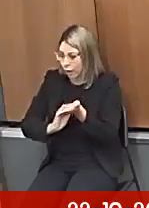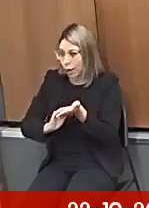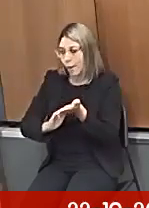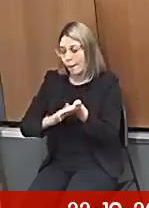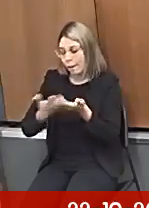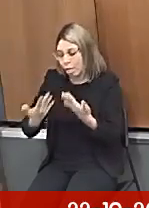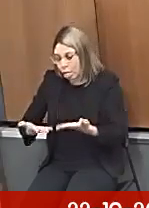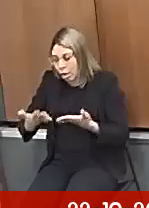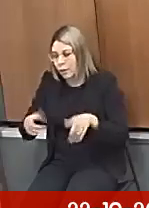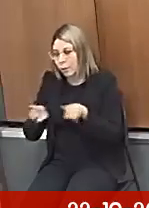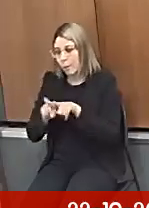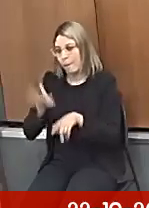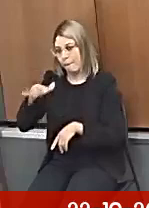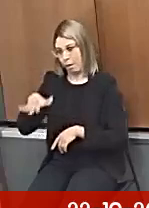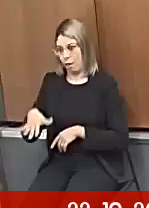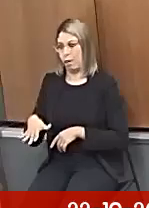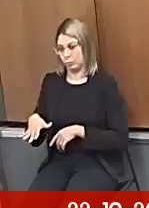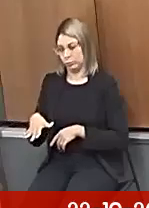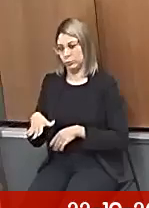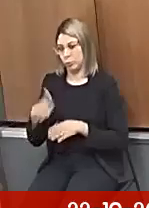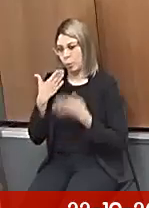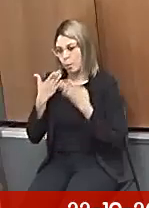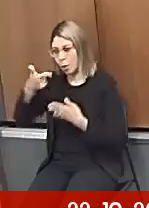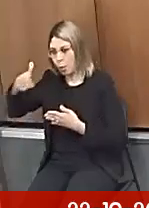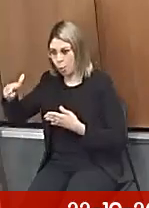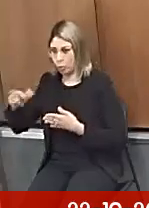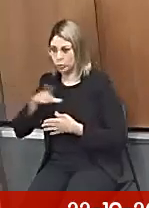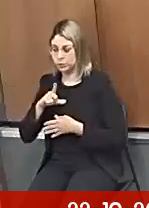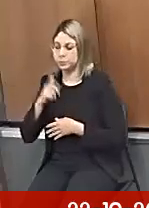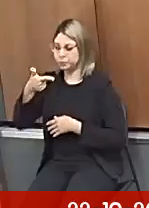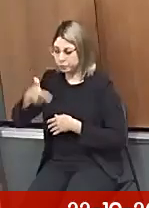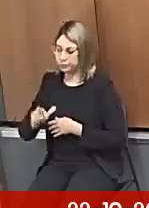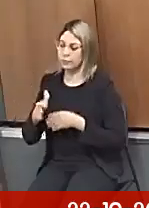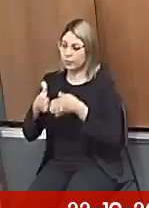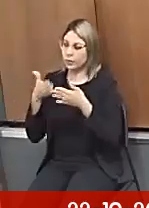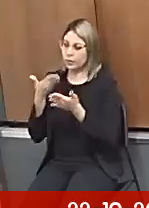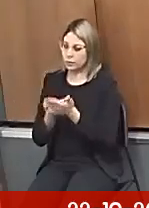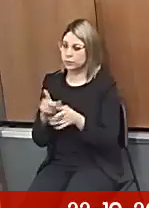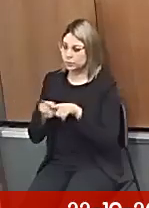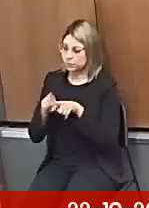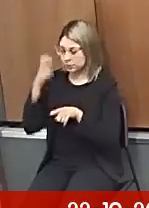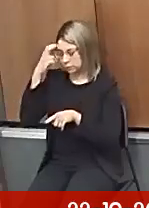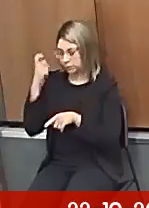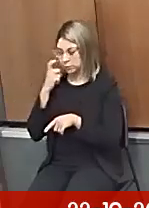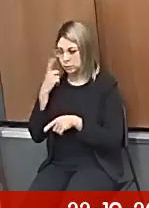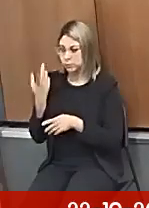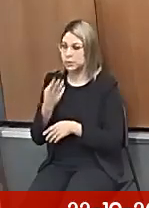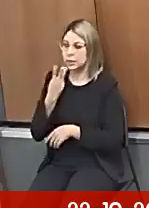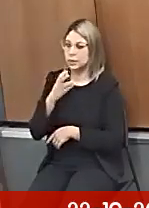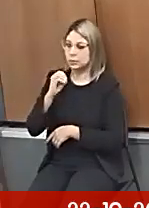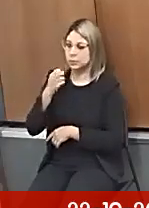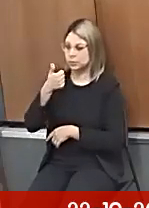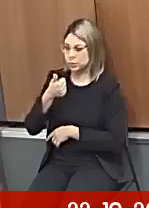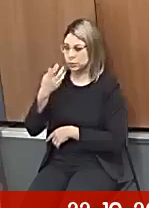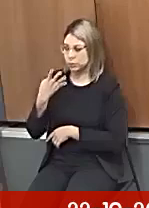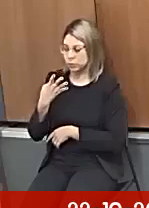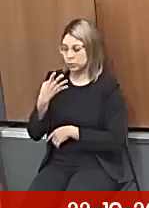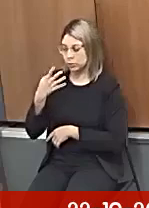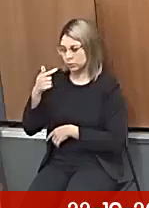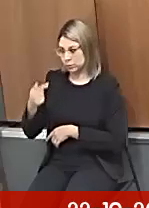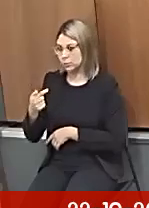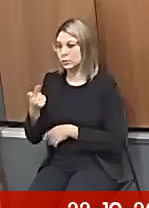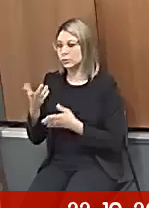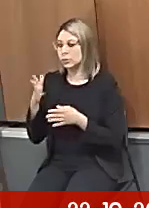e com mais funções que outras similares no mercado. Próximo requerimento, também de autoria do deputado Zé Guilherme, 3.147, seja formulado